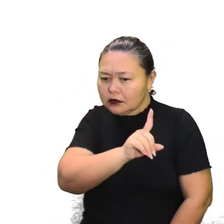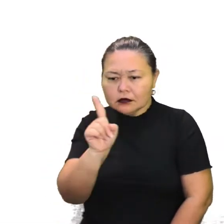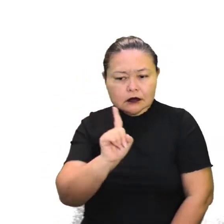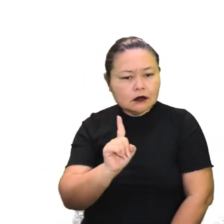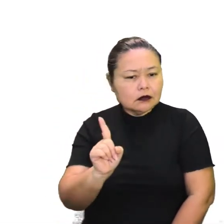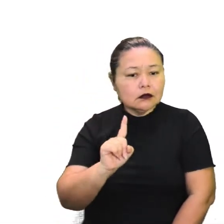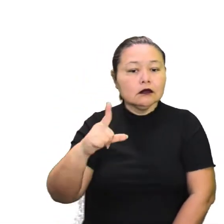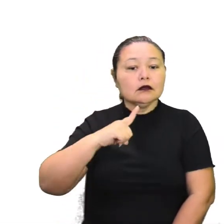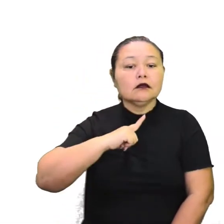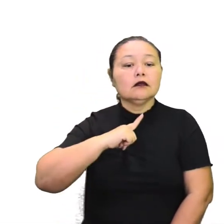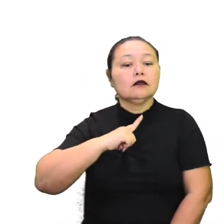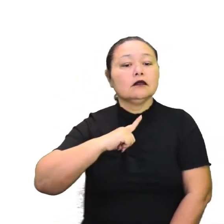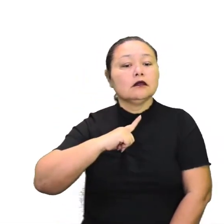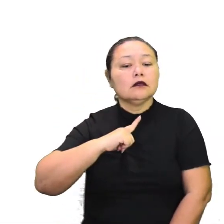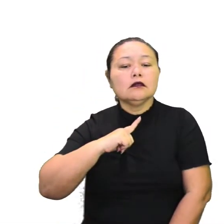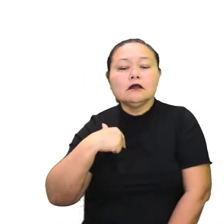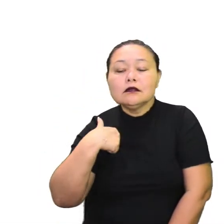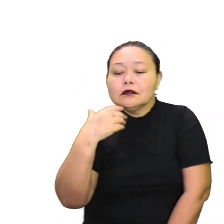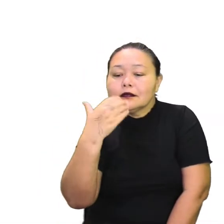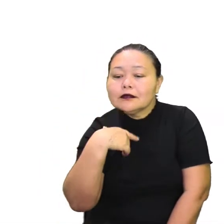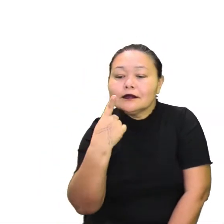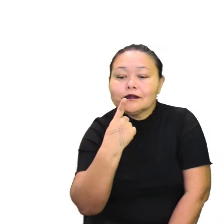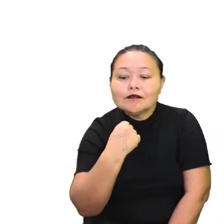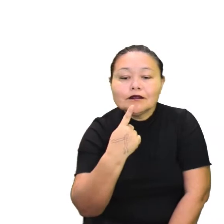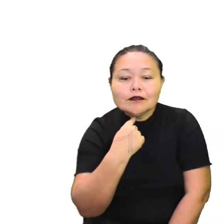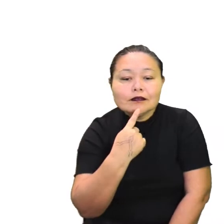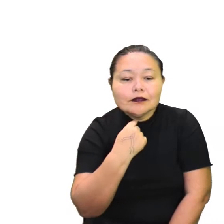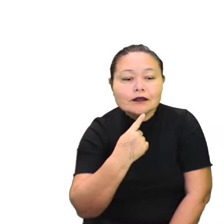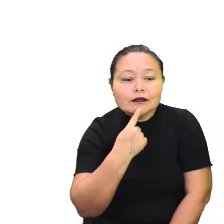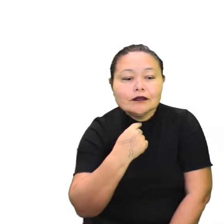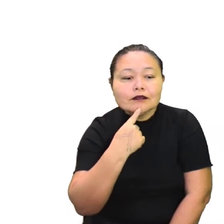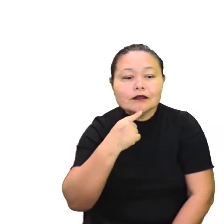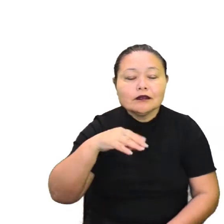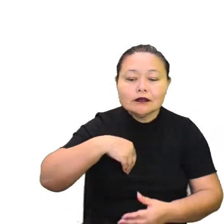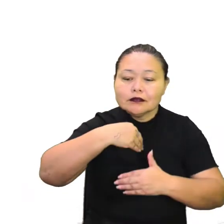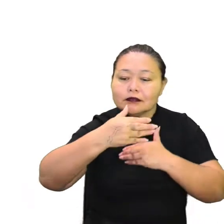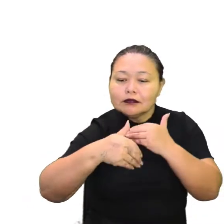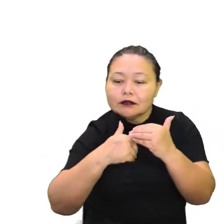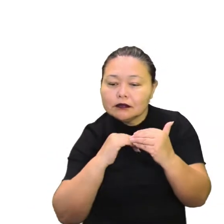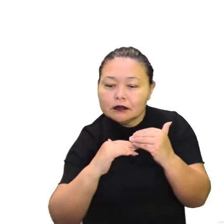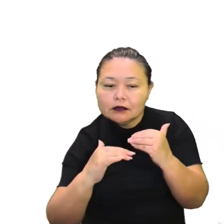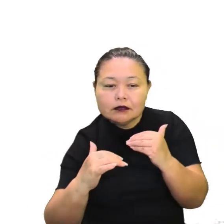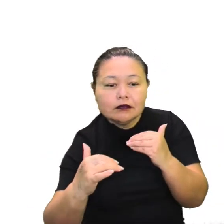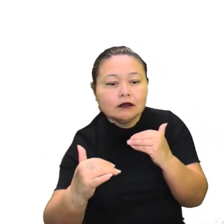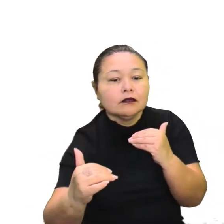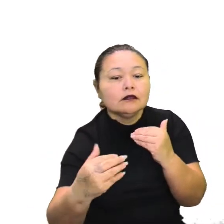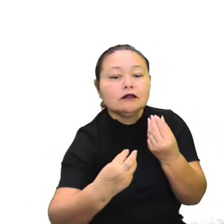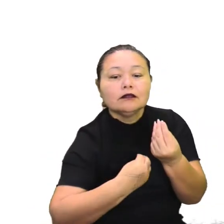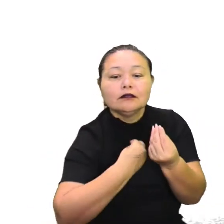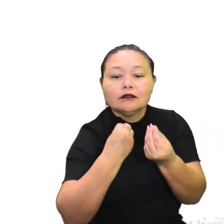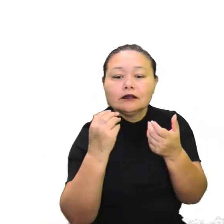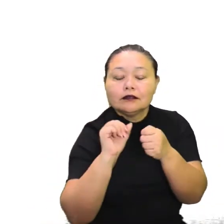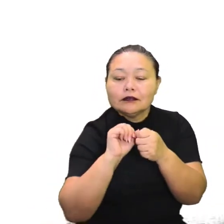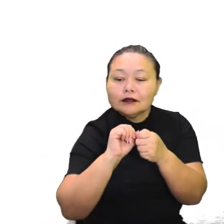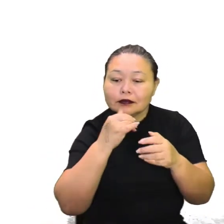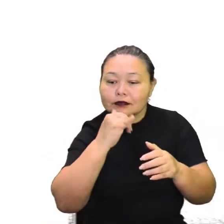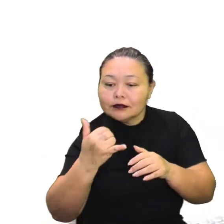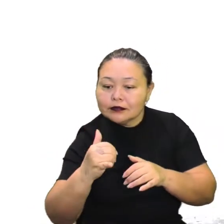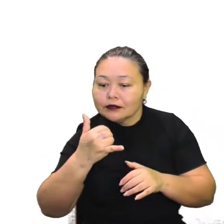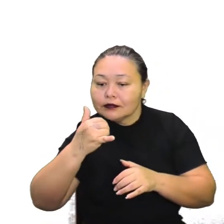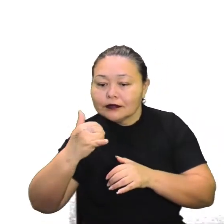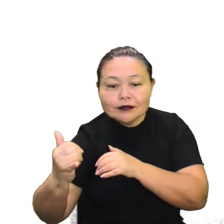precisão. As pequenas maçãs vermelhas rolavam sobre o chão como se